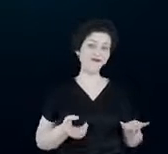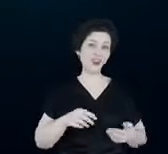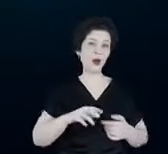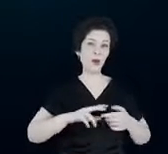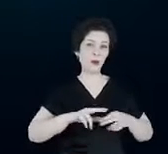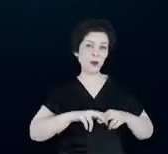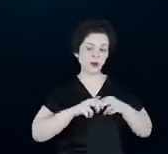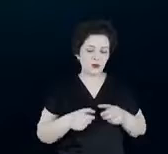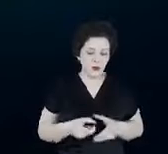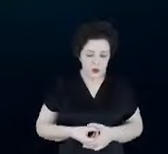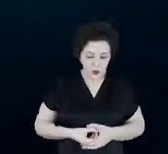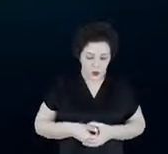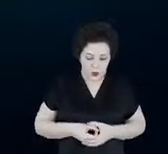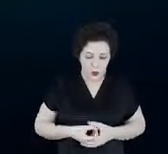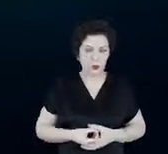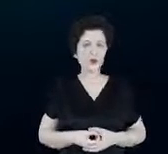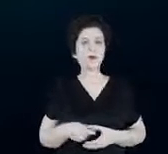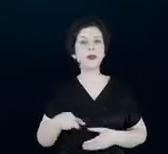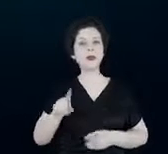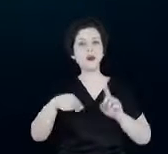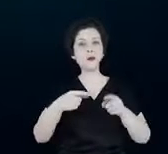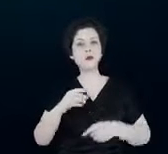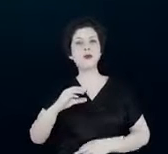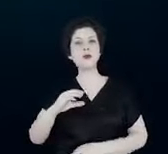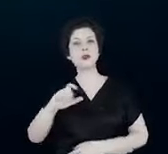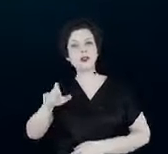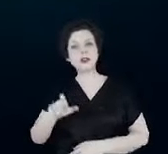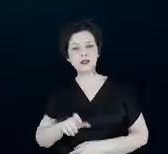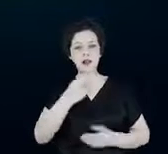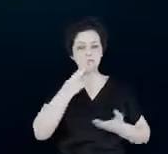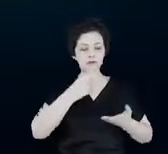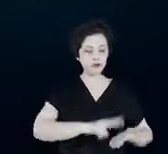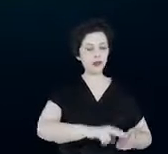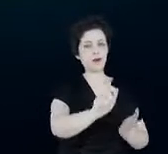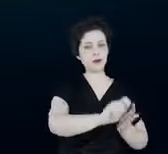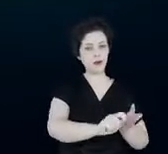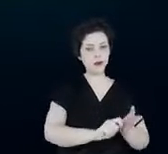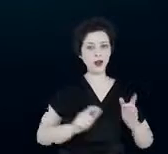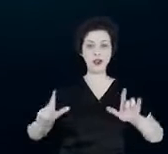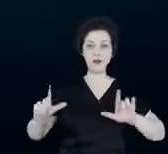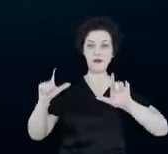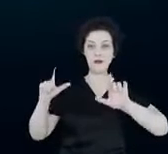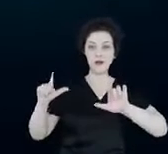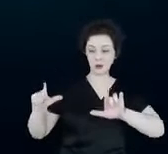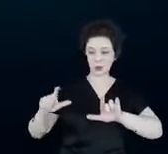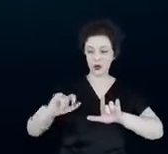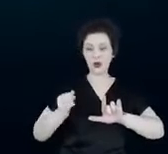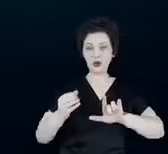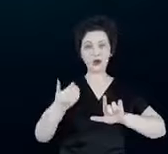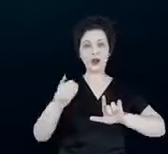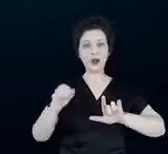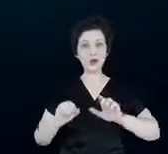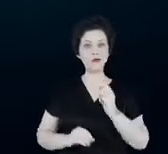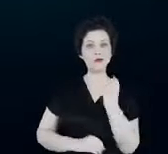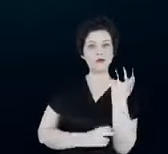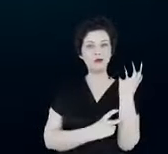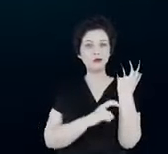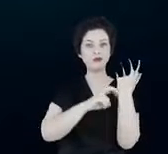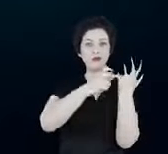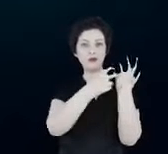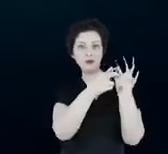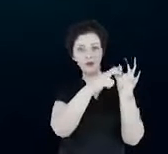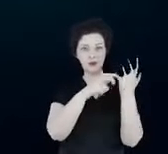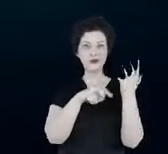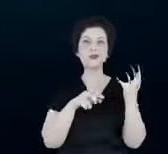médio né que hora que esperar ele foi lá escreveu uma carta mão enviou como vocês tão vendo na foto é o João eo pé de feijão é um presente para o filho